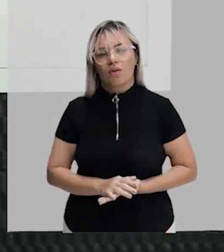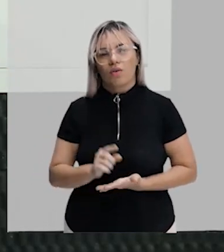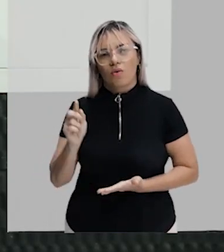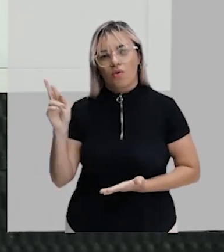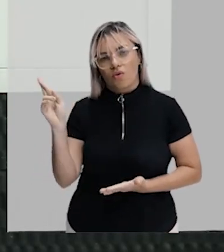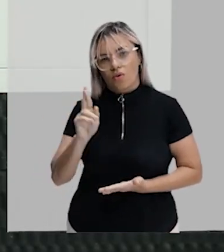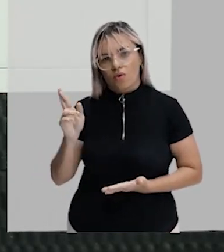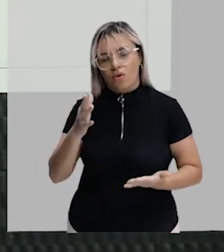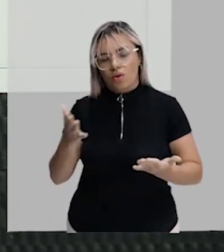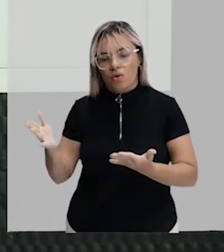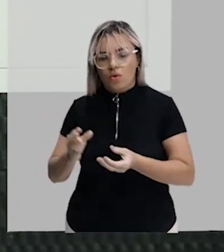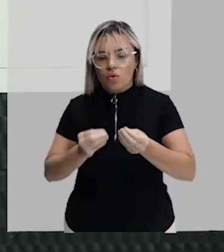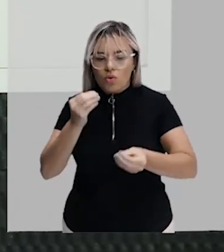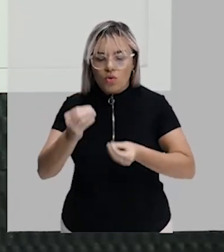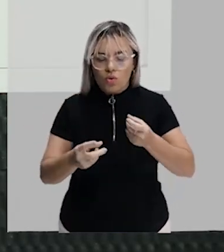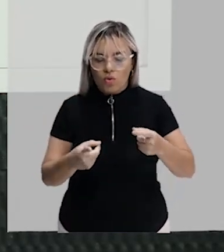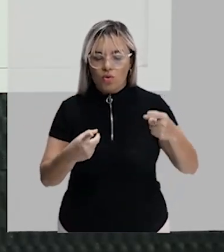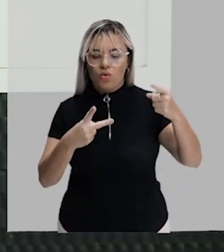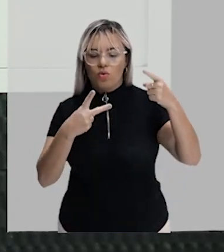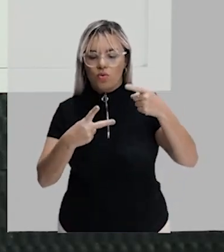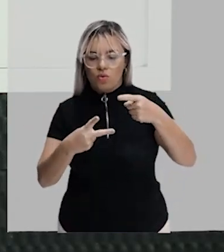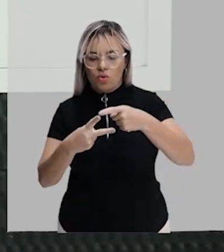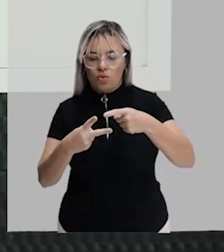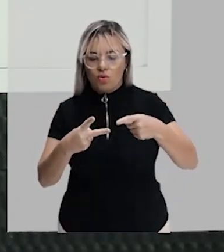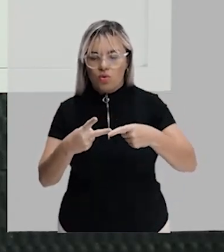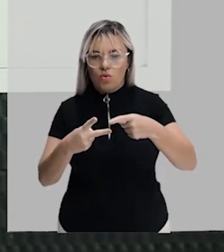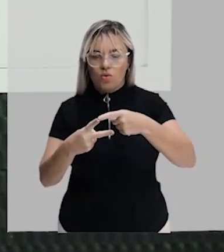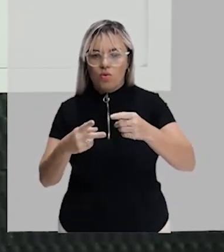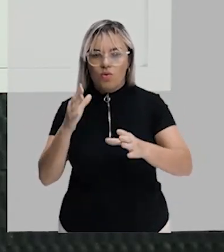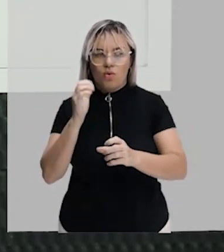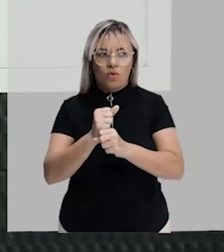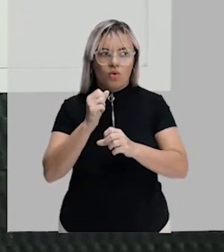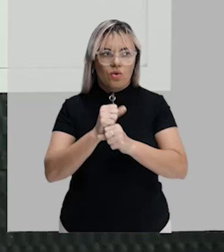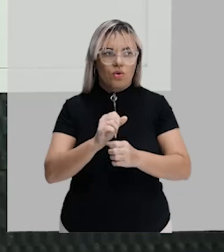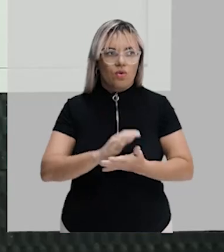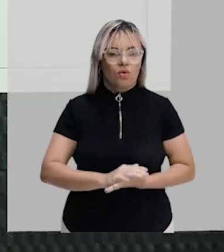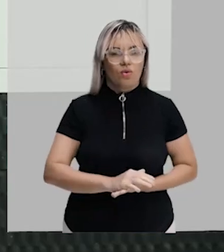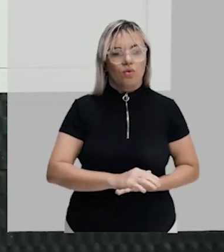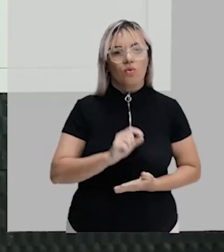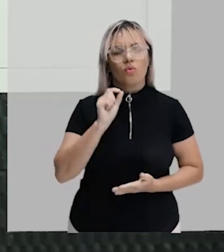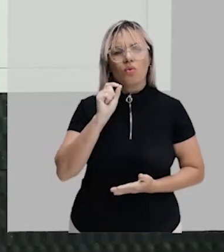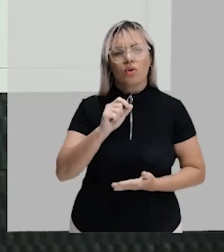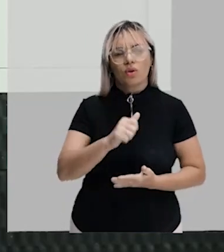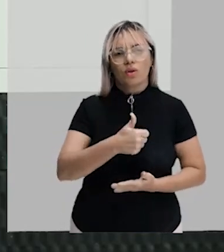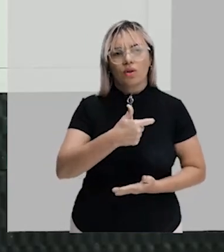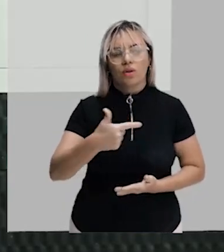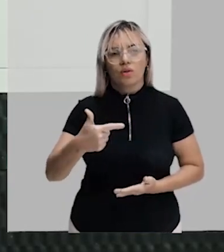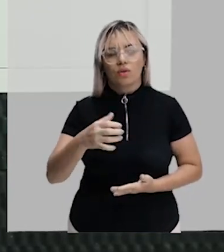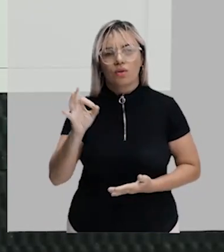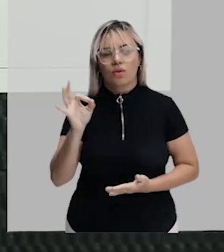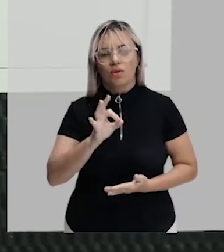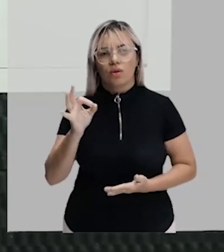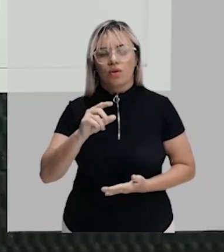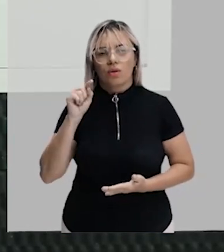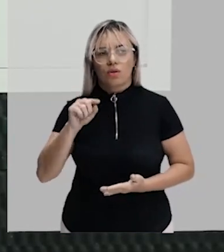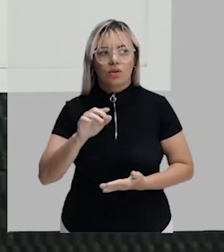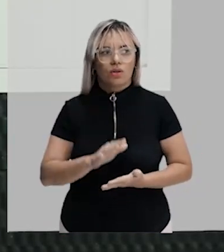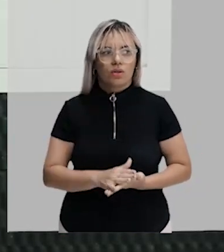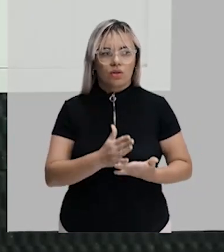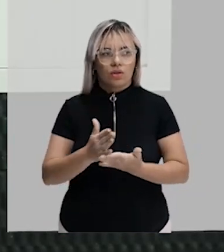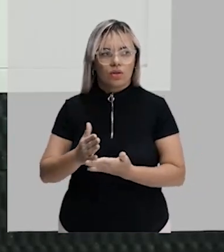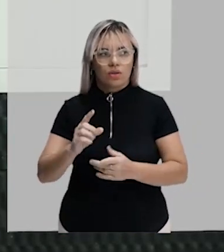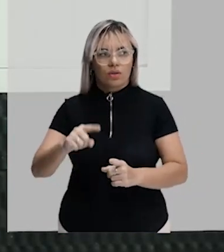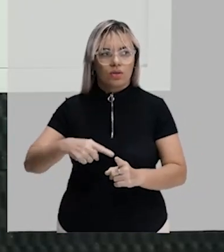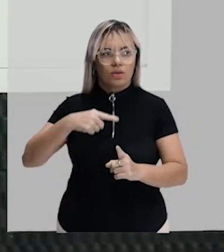Né? Um é calculando quanto é 12% de R$ 6,35 e somando esse resultado